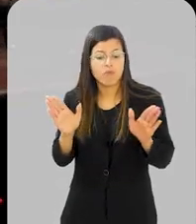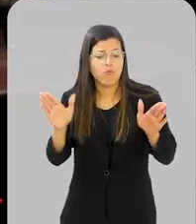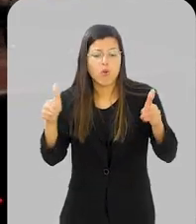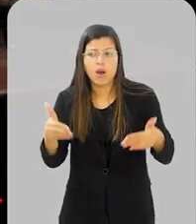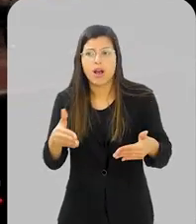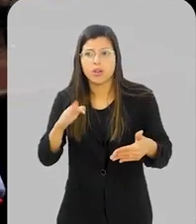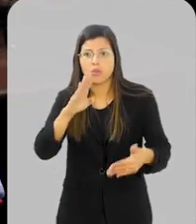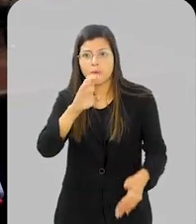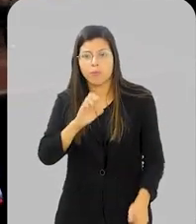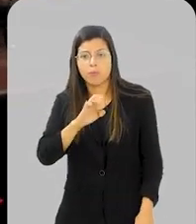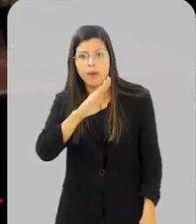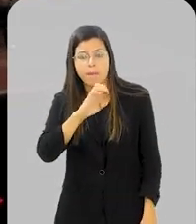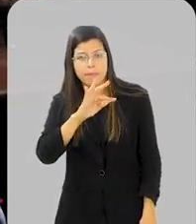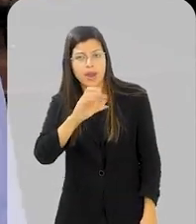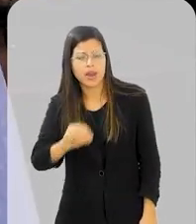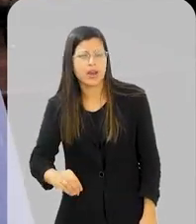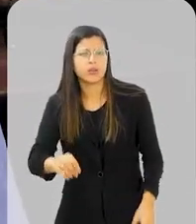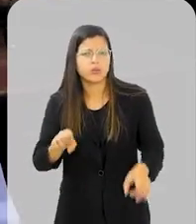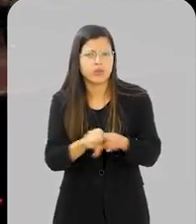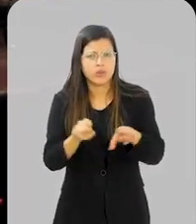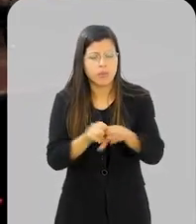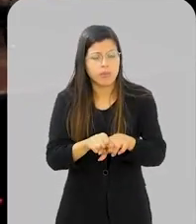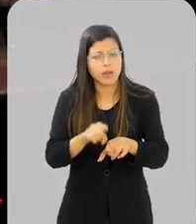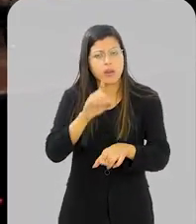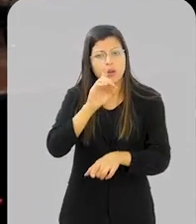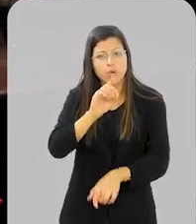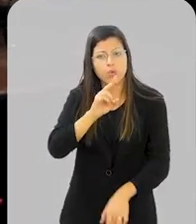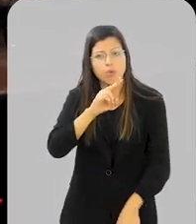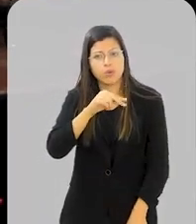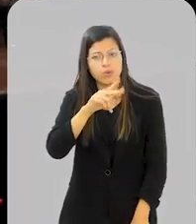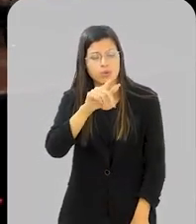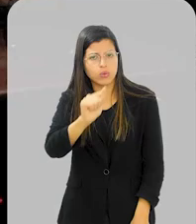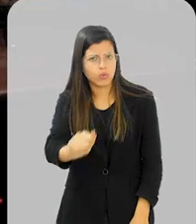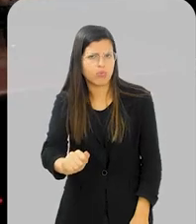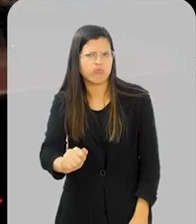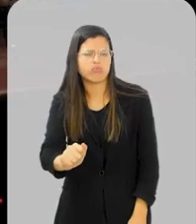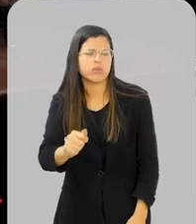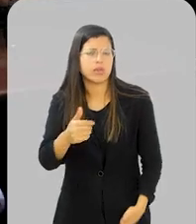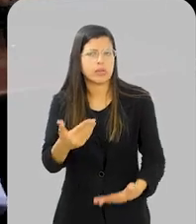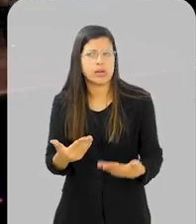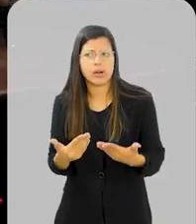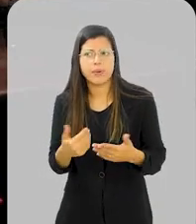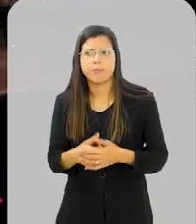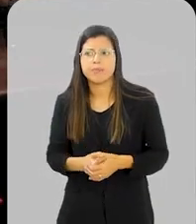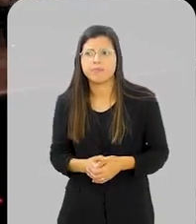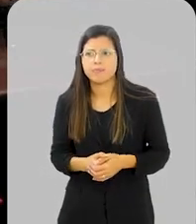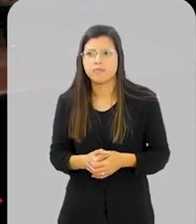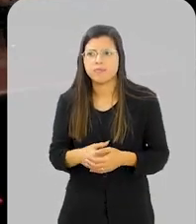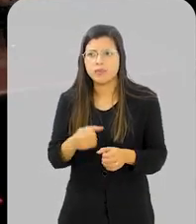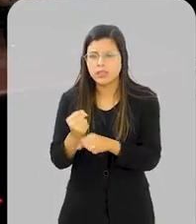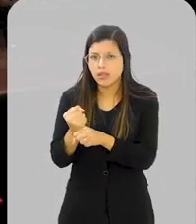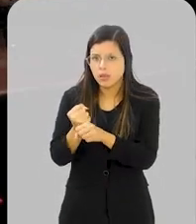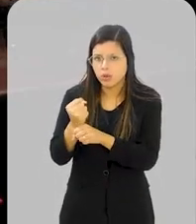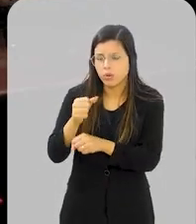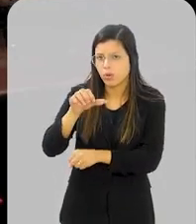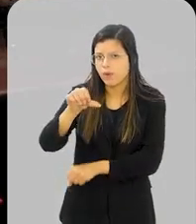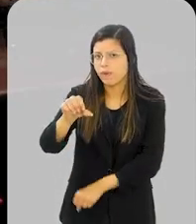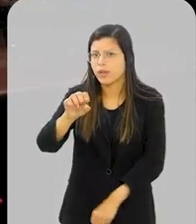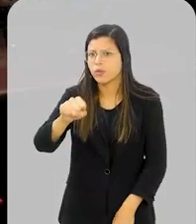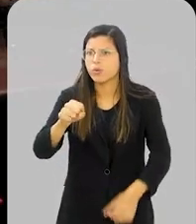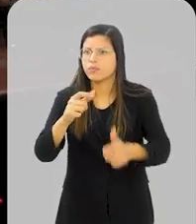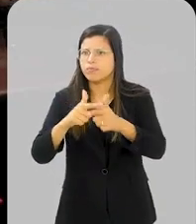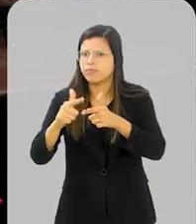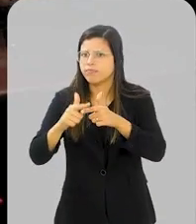estava focado, Bebeto segurava, o Dunga segurava, tanto que o Dunga era o companheiro de quarto do Romário. 98 veio